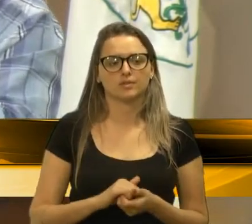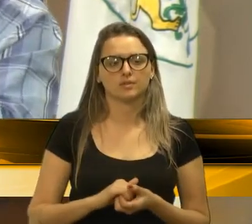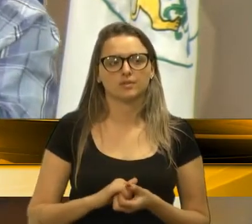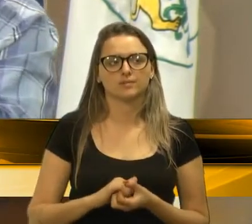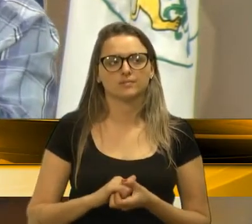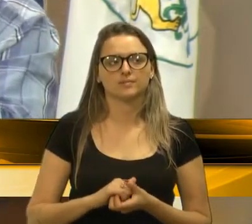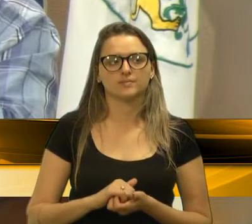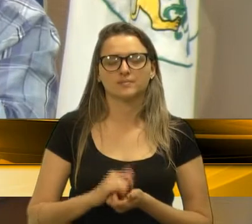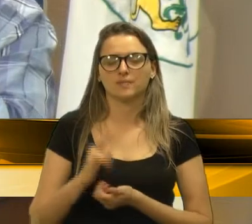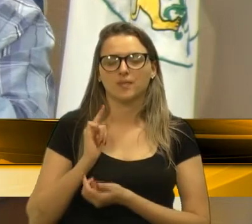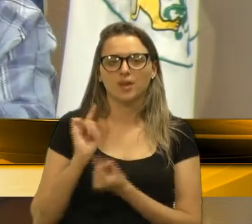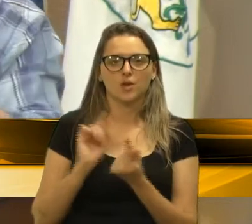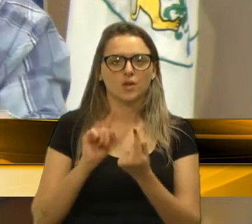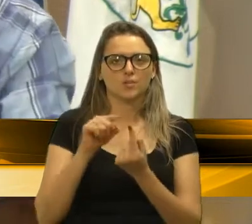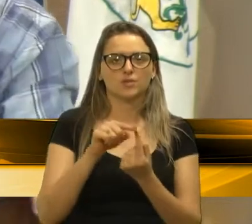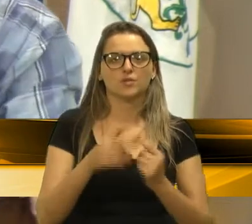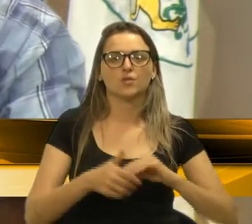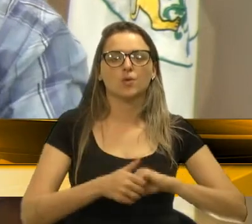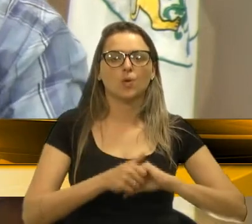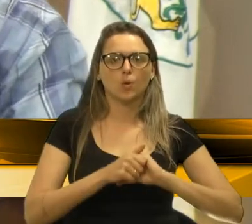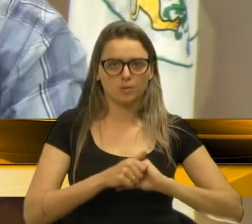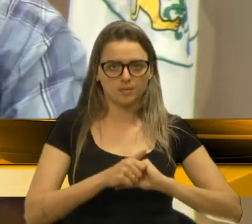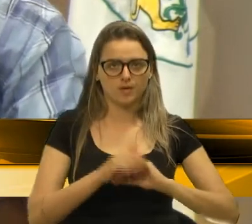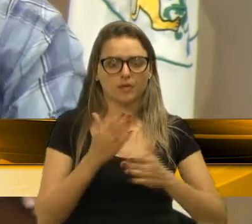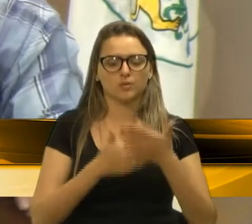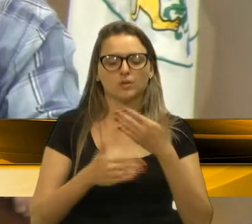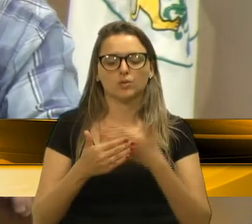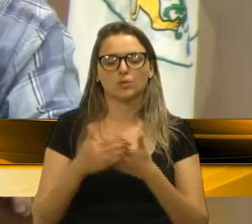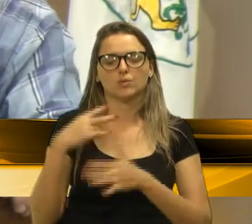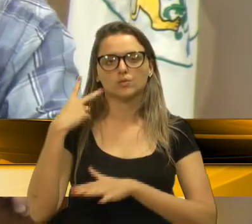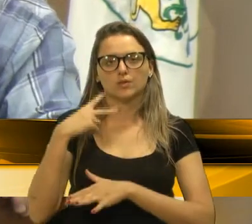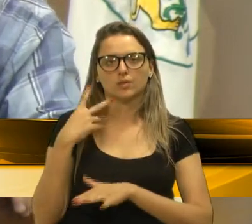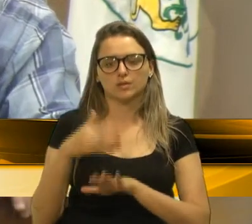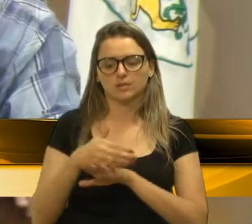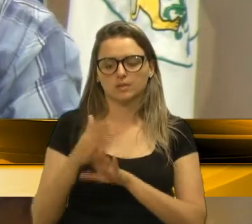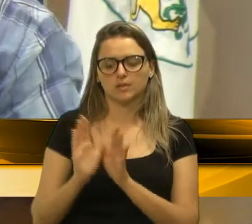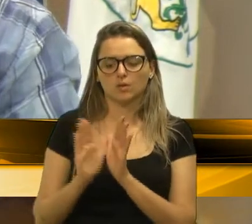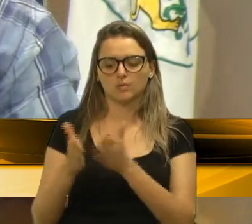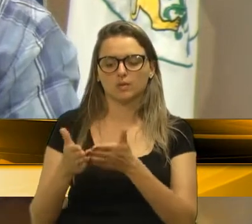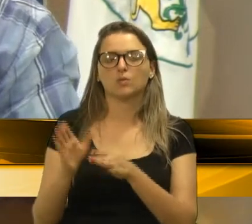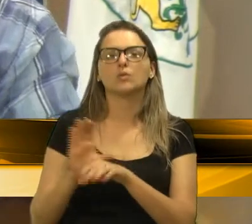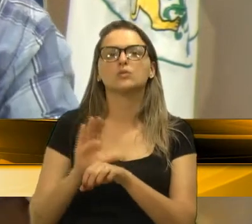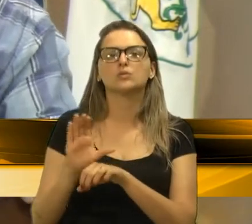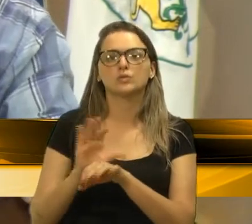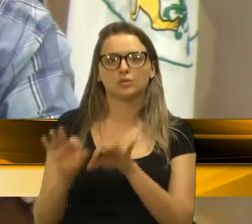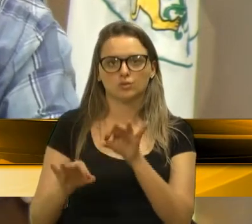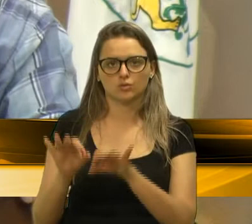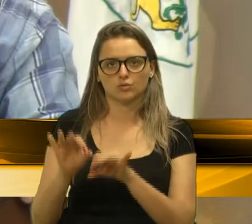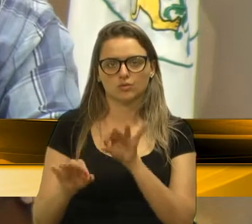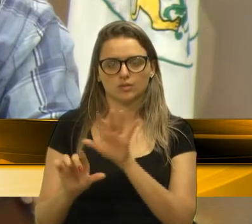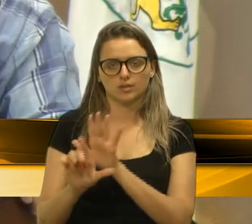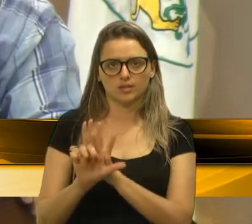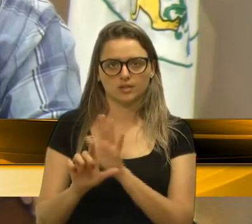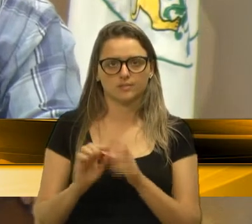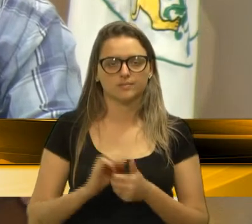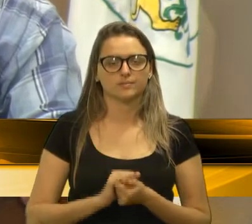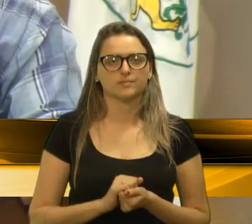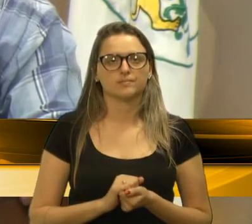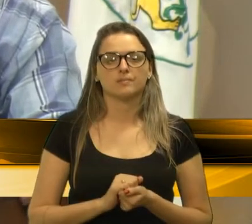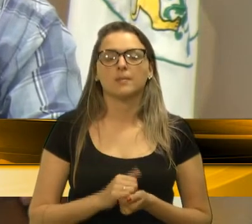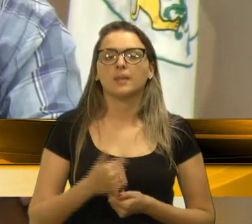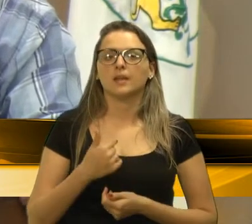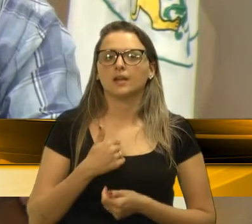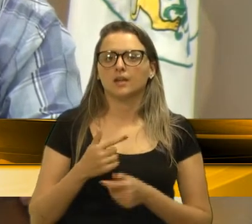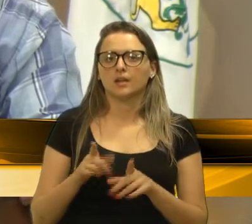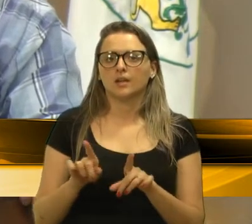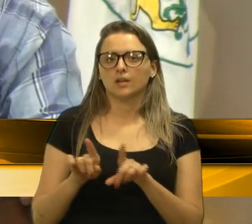nos cumprimentos aos vereadores que compõem a comissão do conselho justiça é só escolher eu também